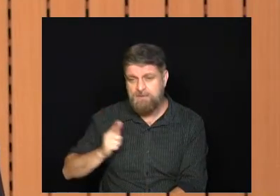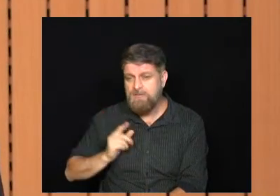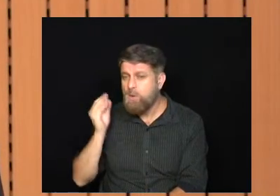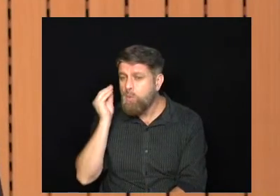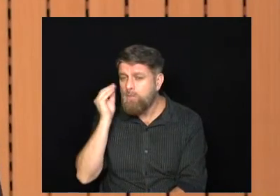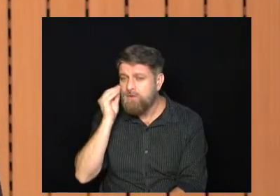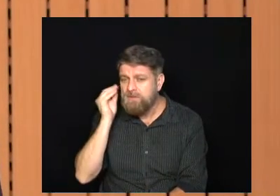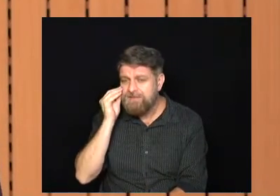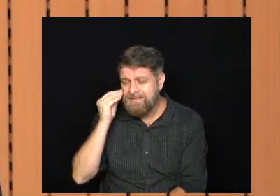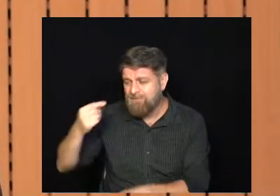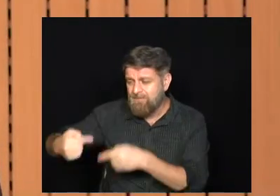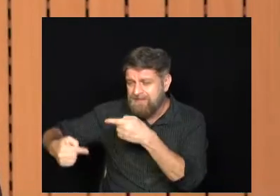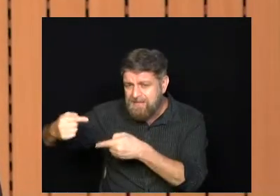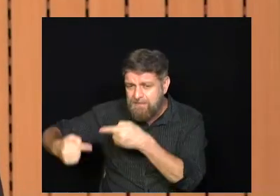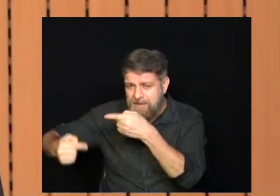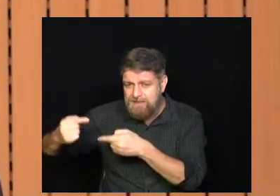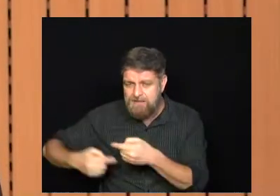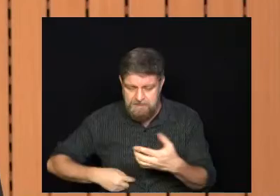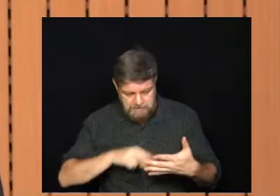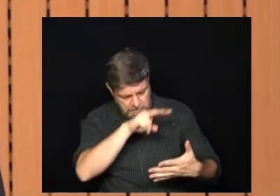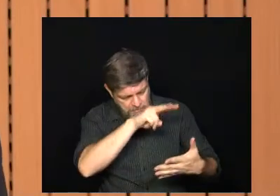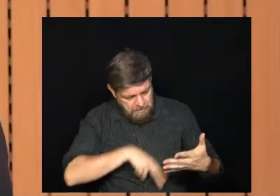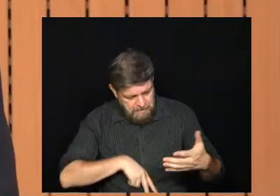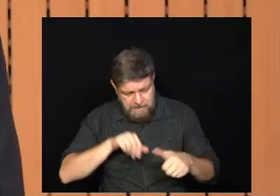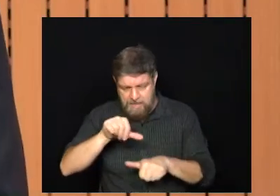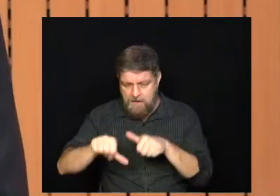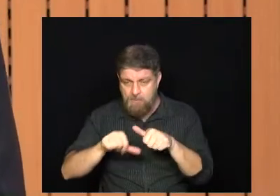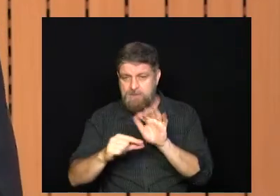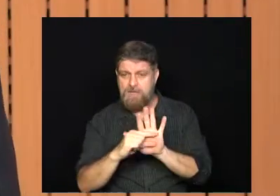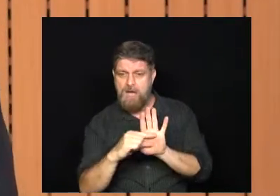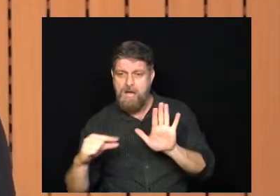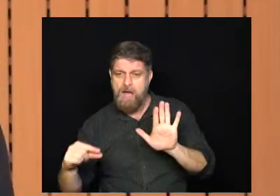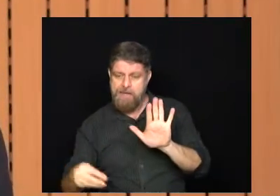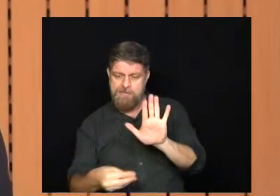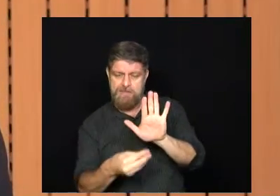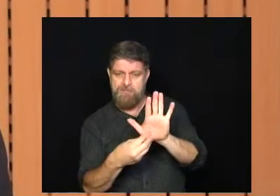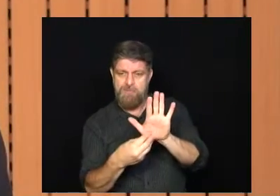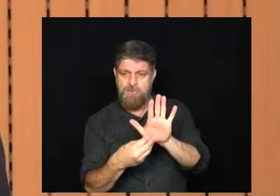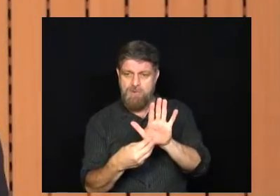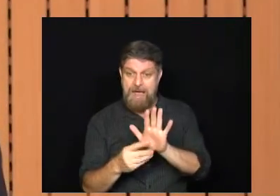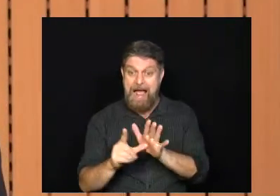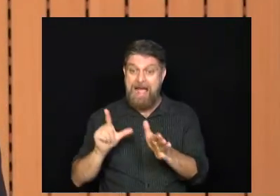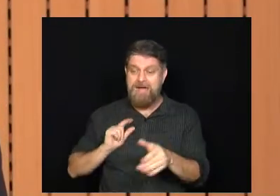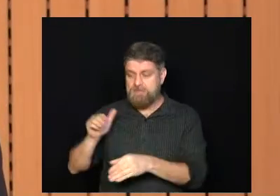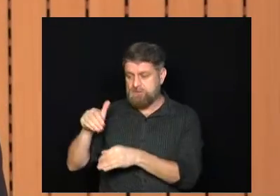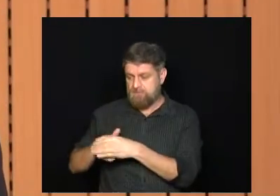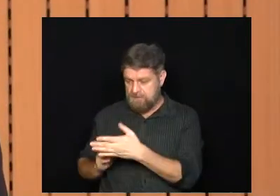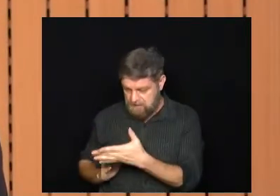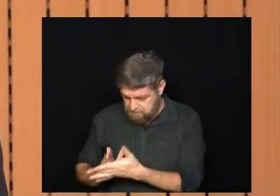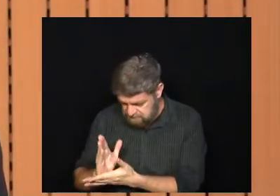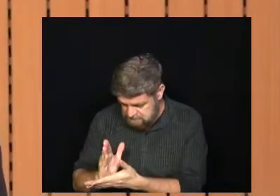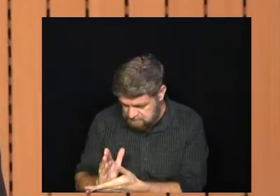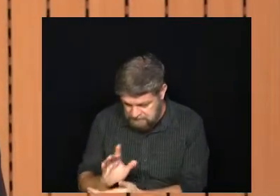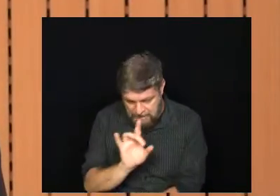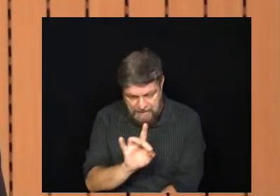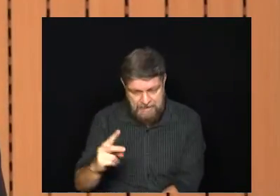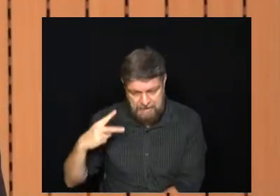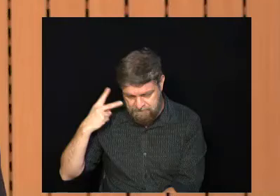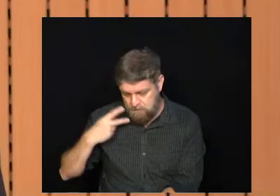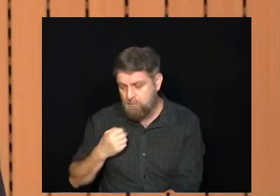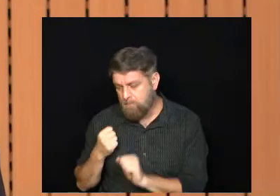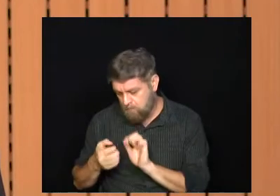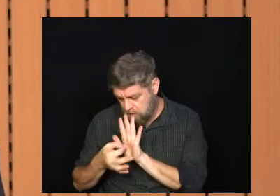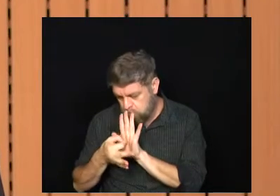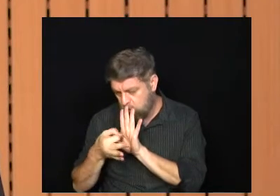oportunidade de debater e alterar, fazer emendas antes de aprovar, a